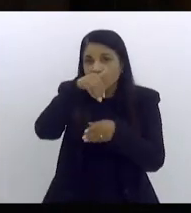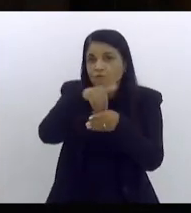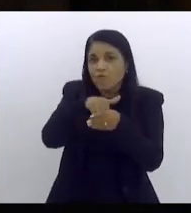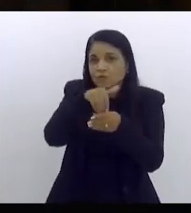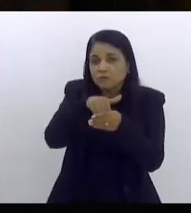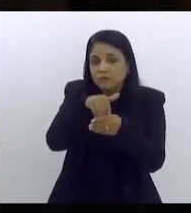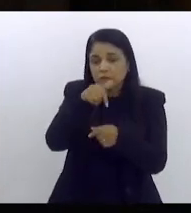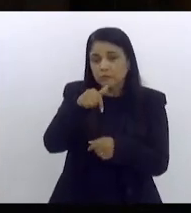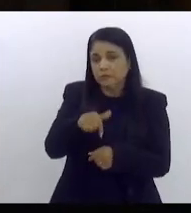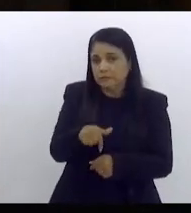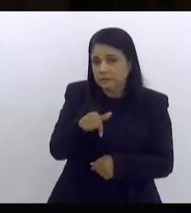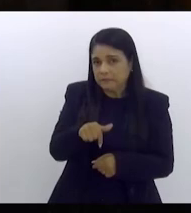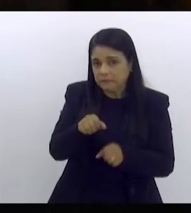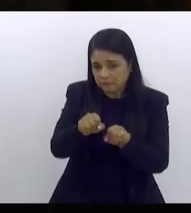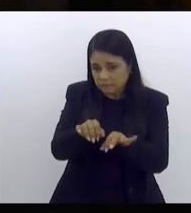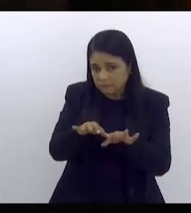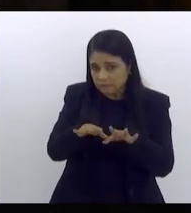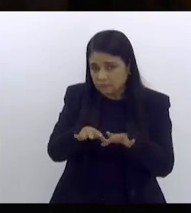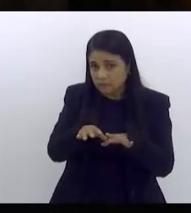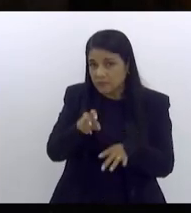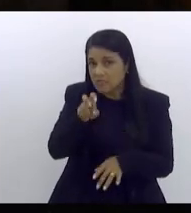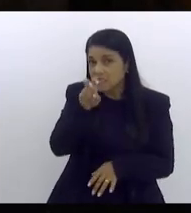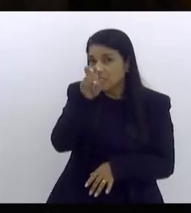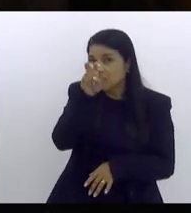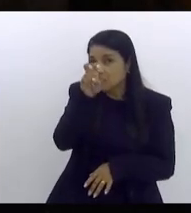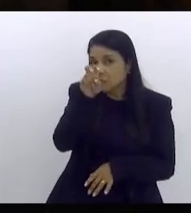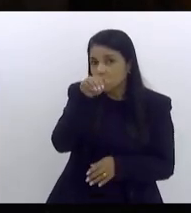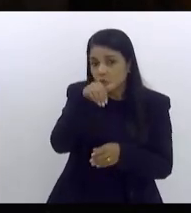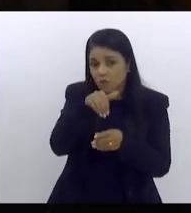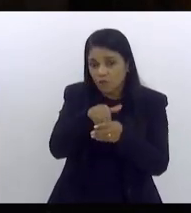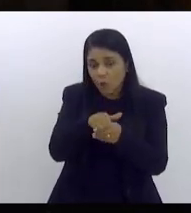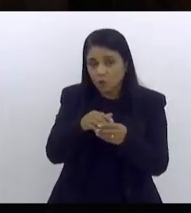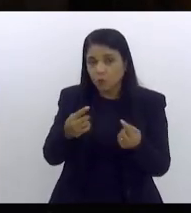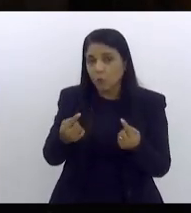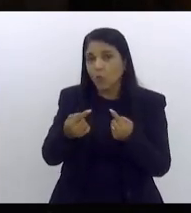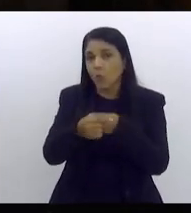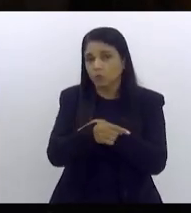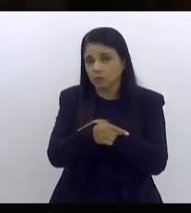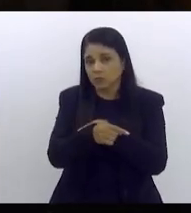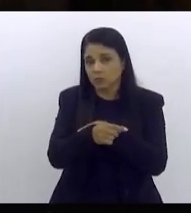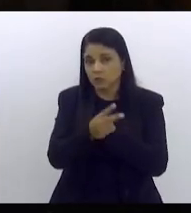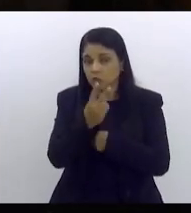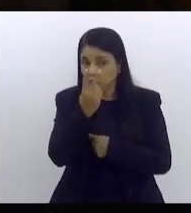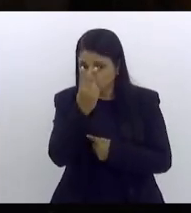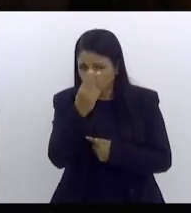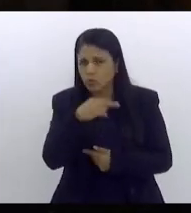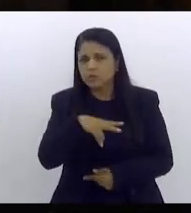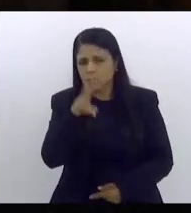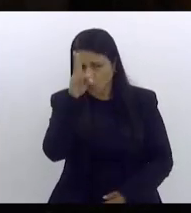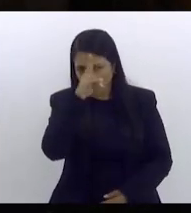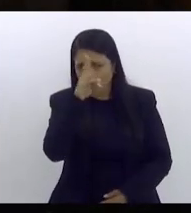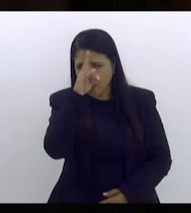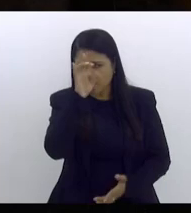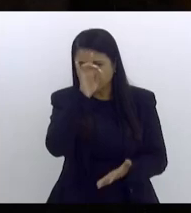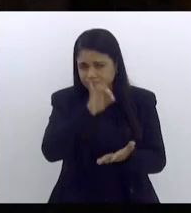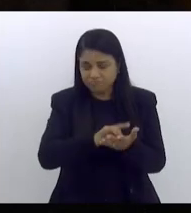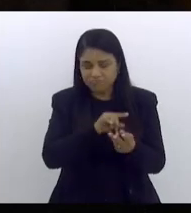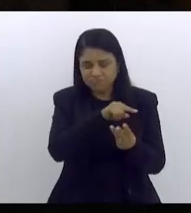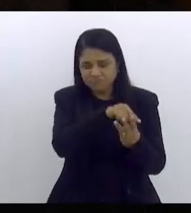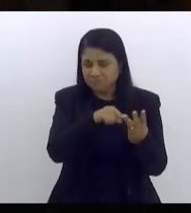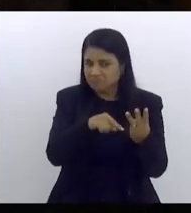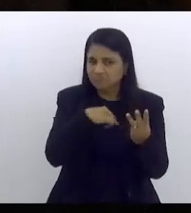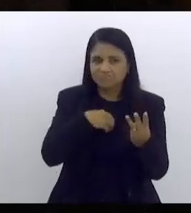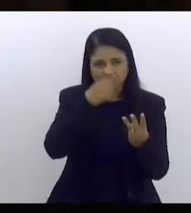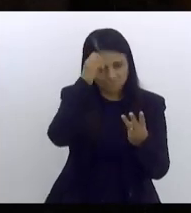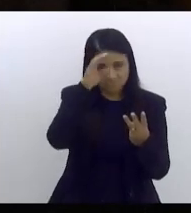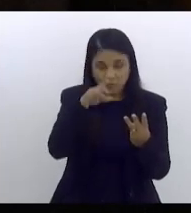teve aqui, que só teve 5 votos contrários. 2 eu me lembro, não estou lembrando dos outros 3. Um